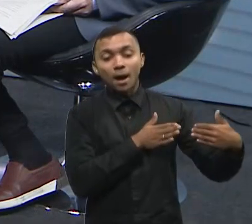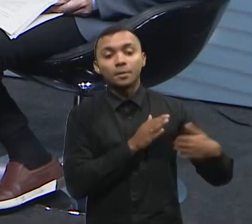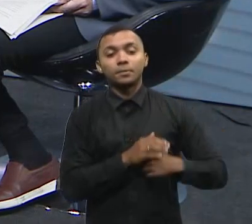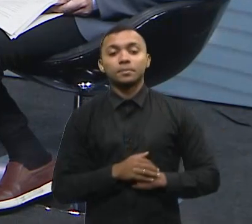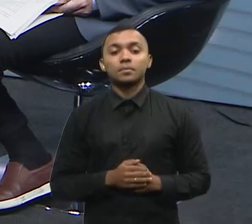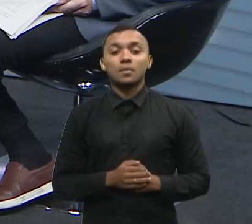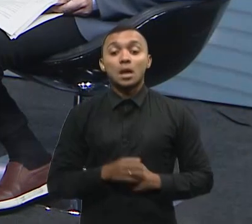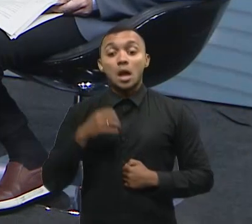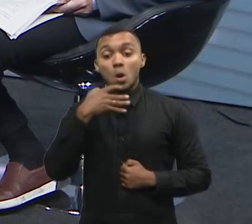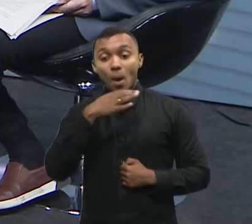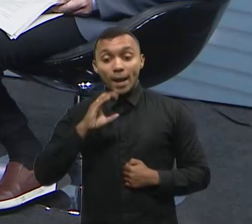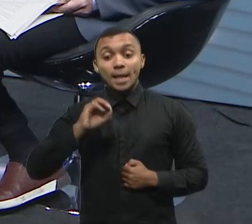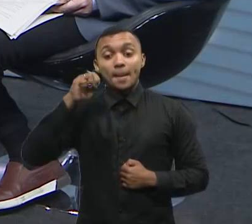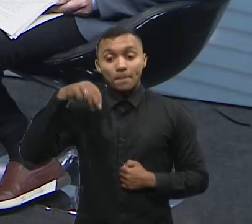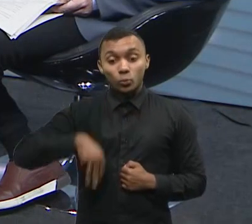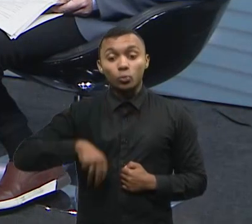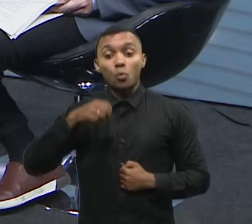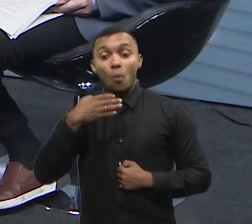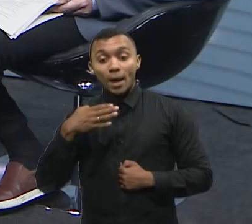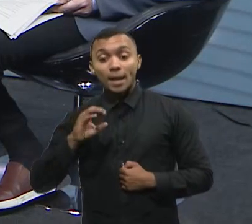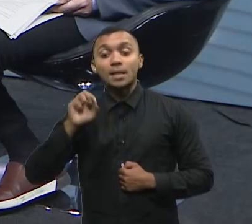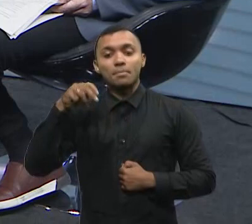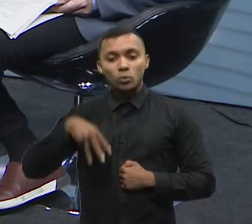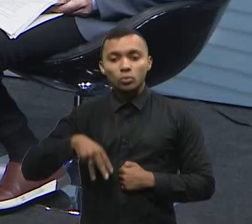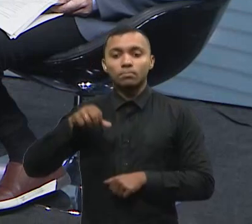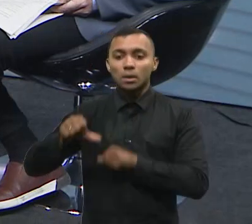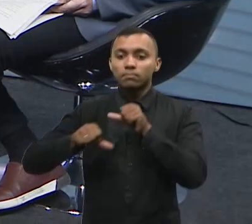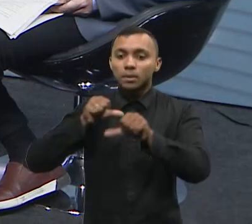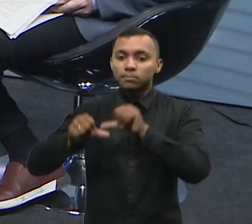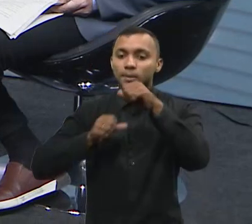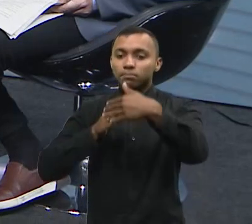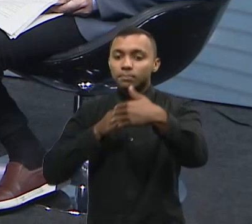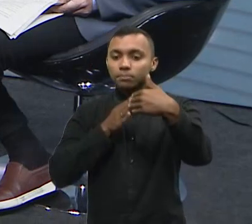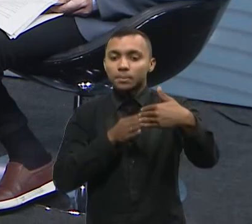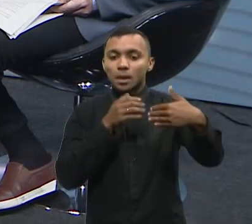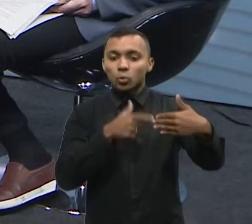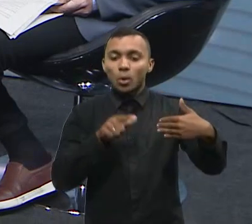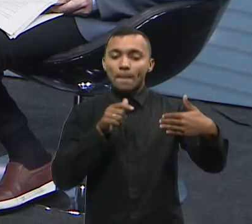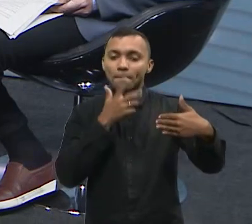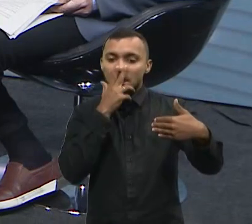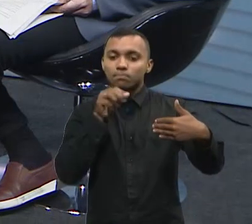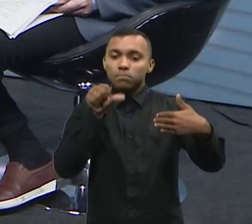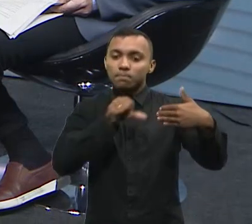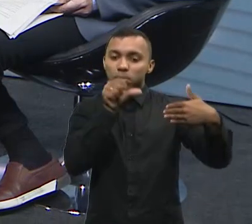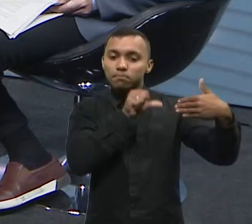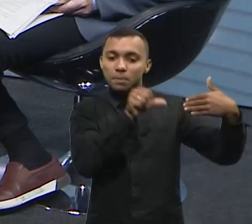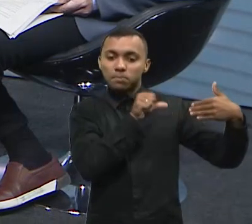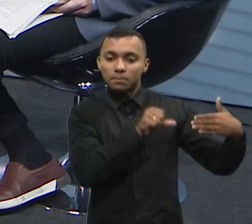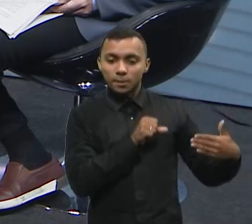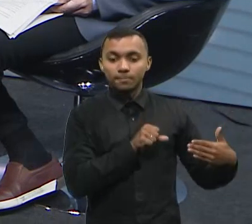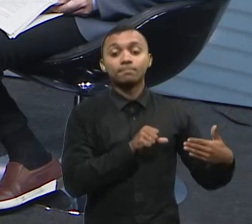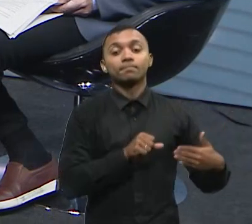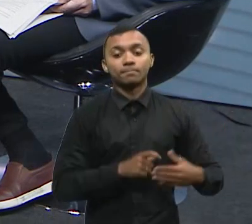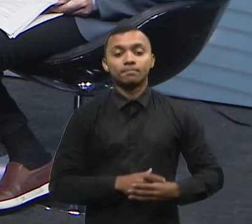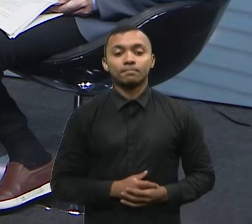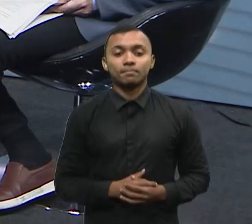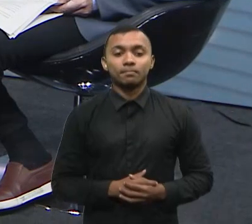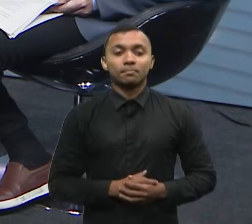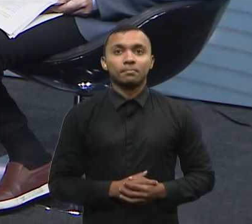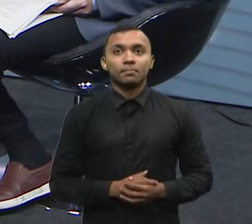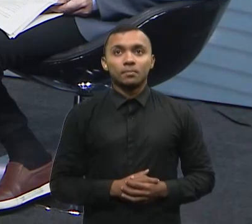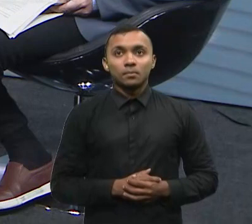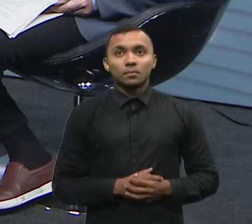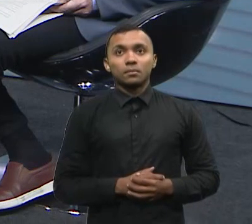40 minutos eles têm uma terapia, né? Uma terapia específica de 8 ao meio-dia. Em média funciona assim, então